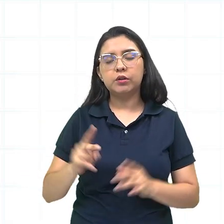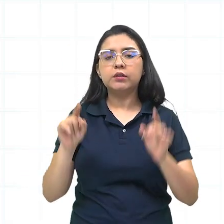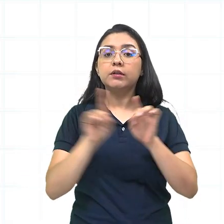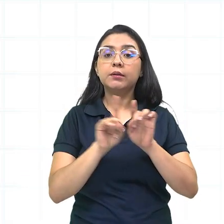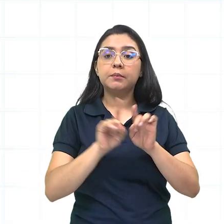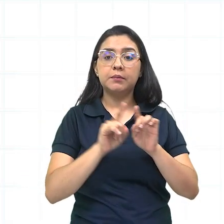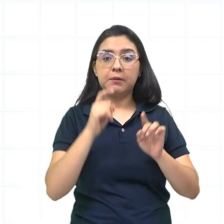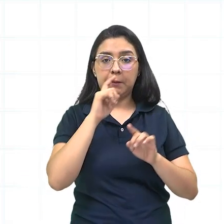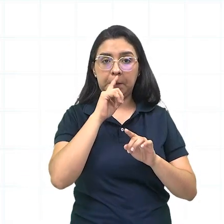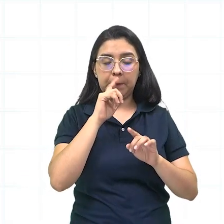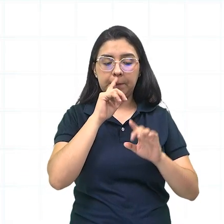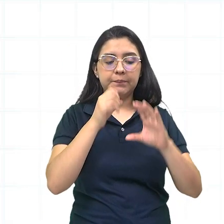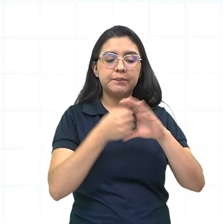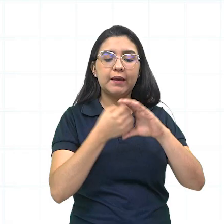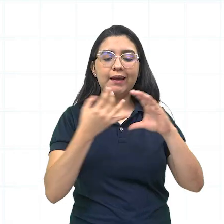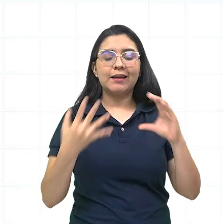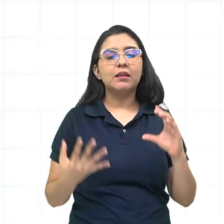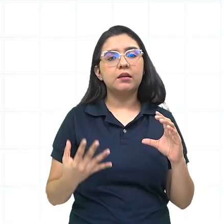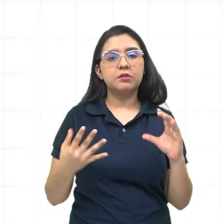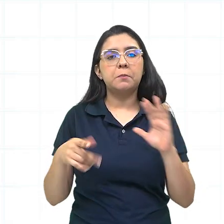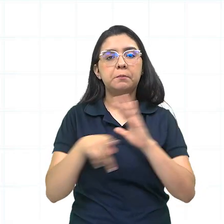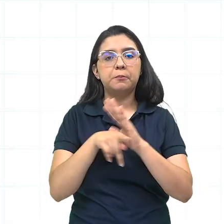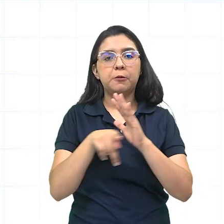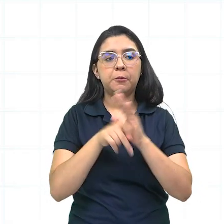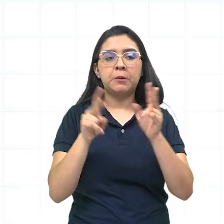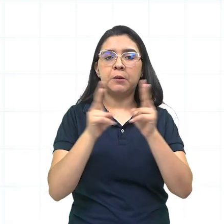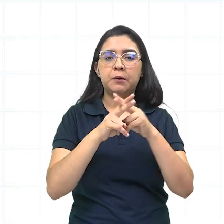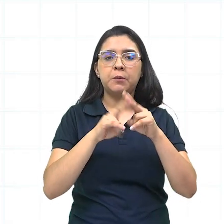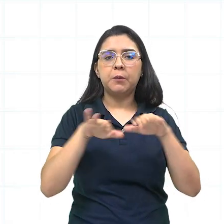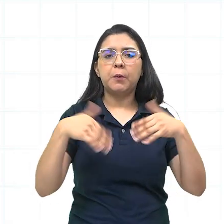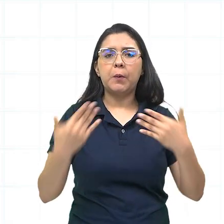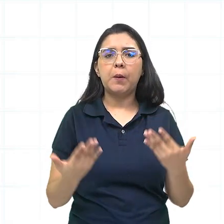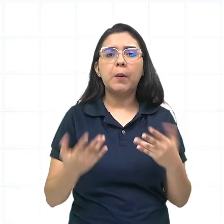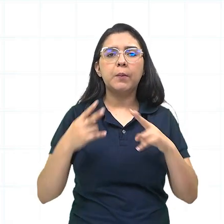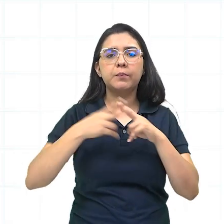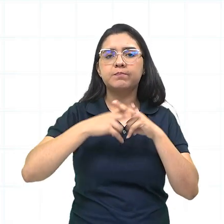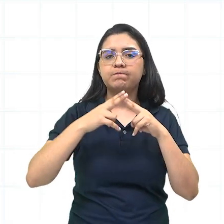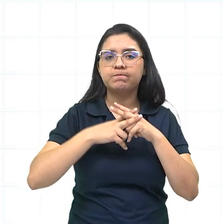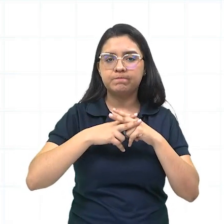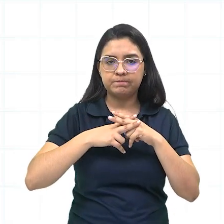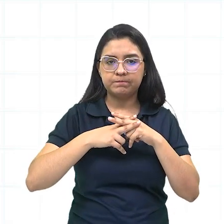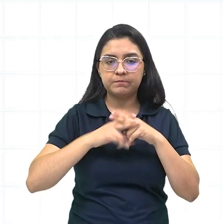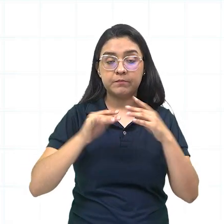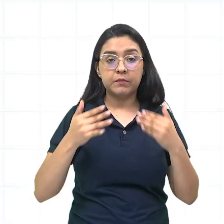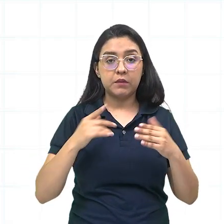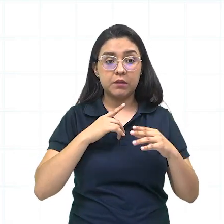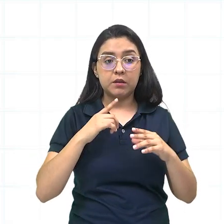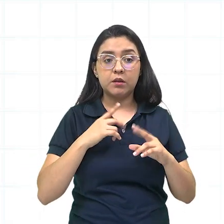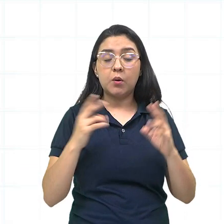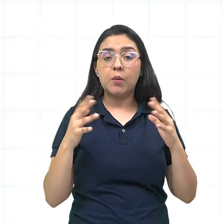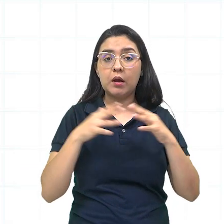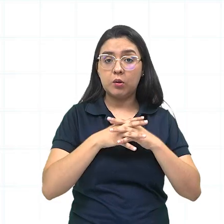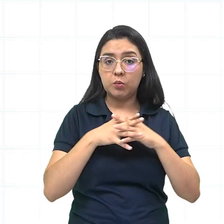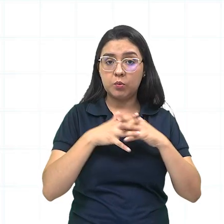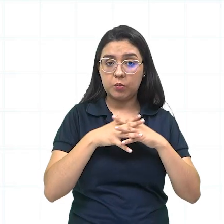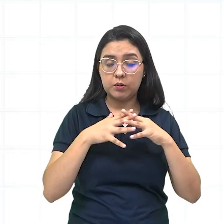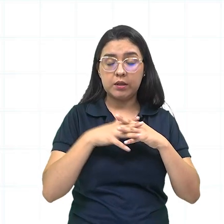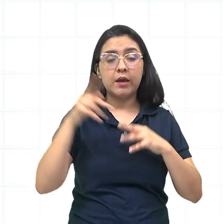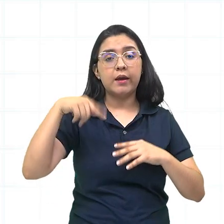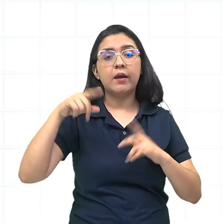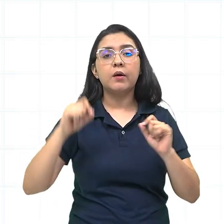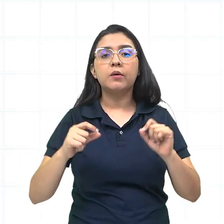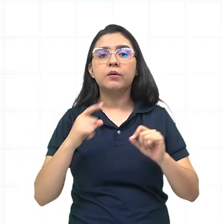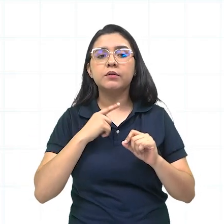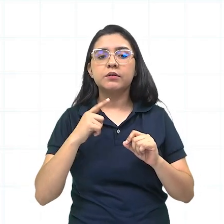uma característica da luta greco-romana, tá? Qual é essa característica? A luta greco-romana é composta